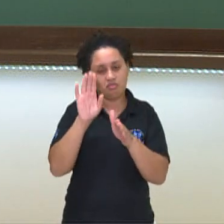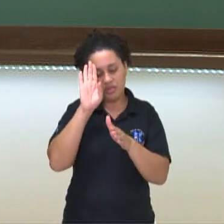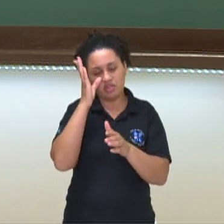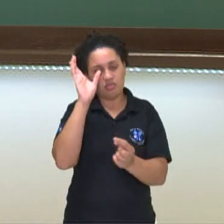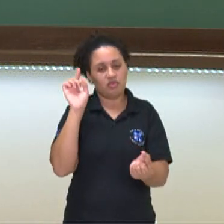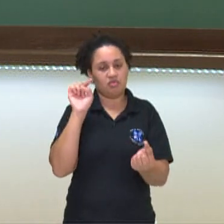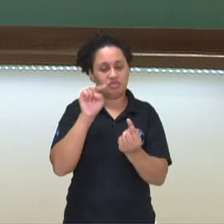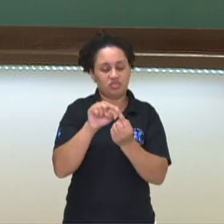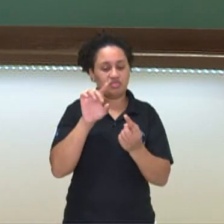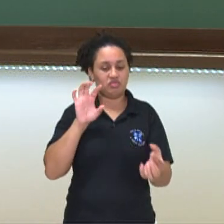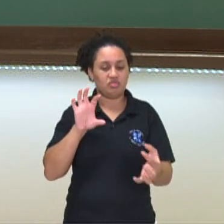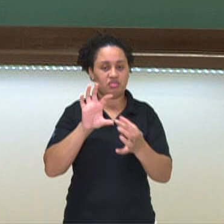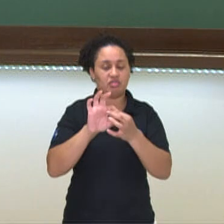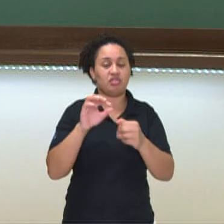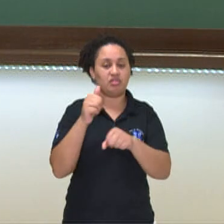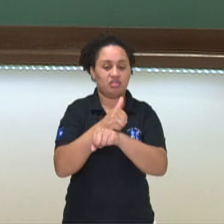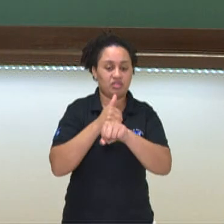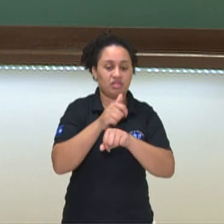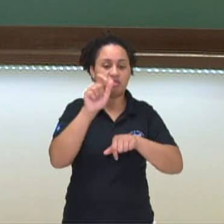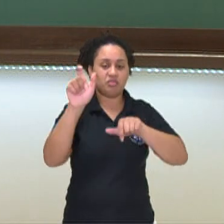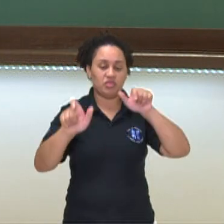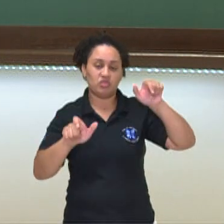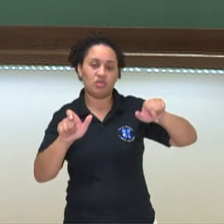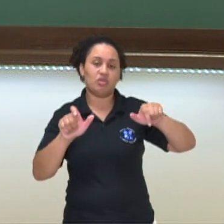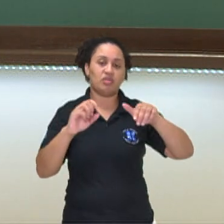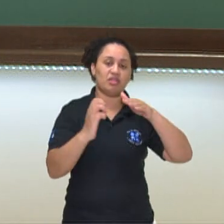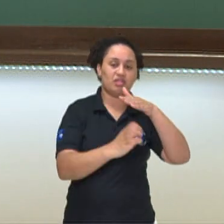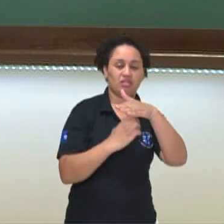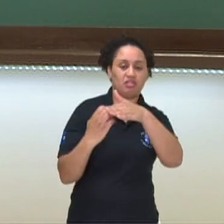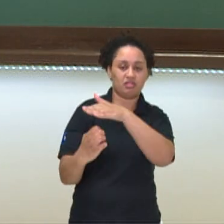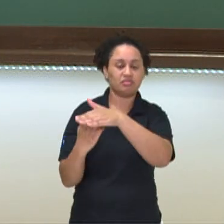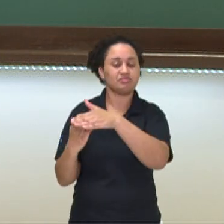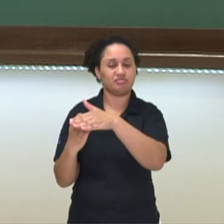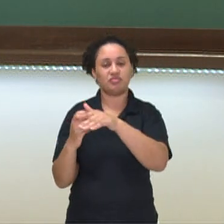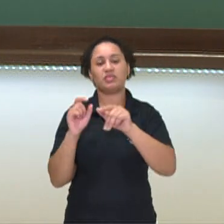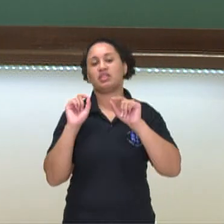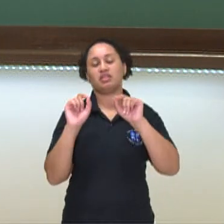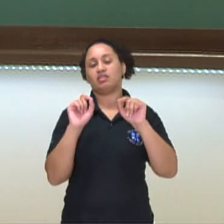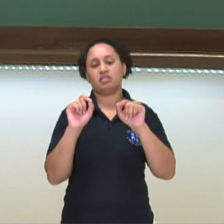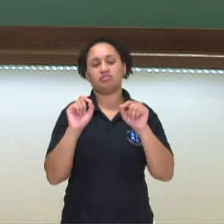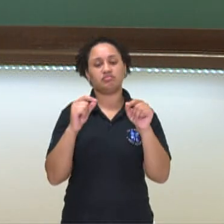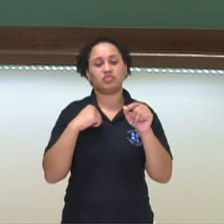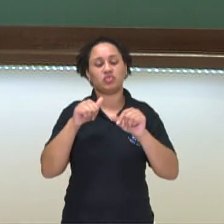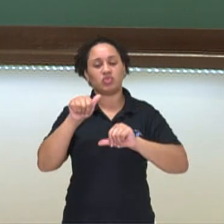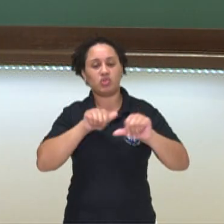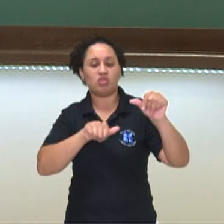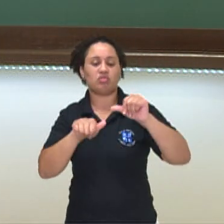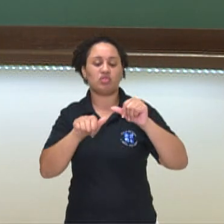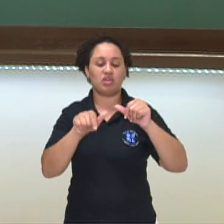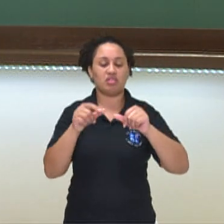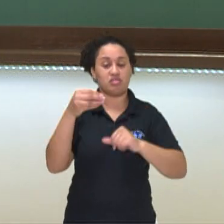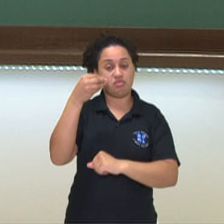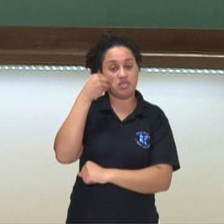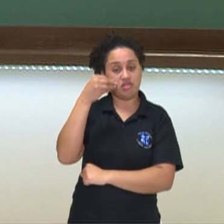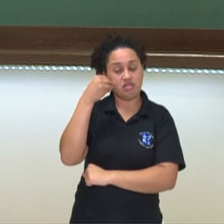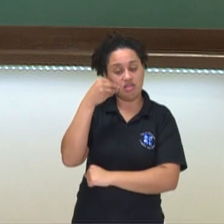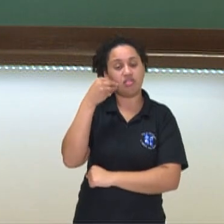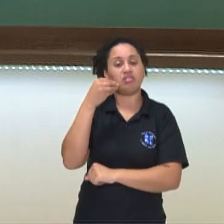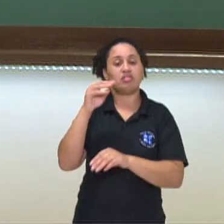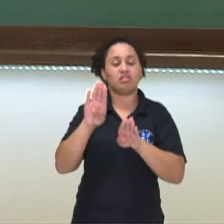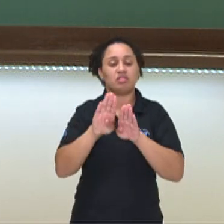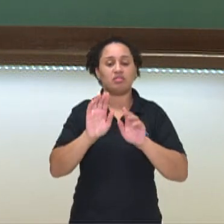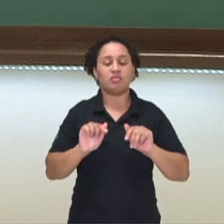conexão profissional entre pessoas e empresas, no que diz respeito a trocas de experiências, a prestação